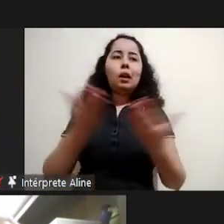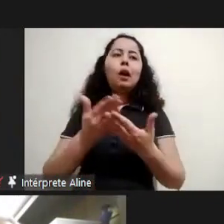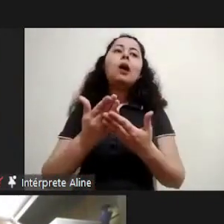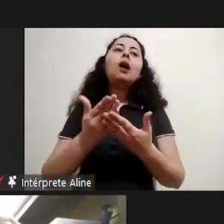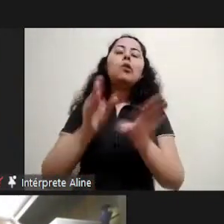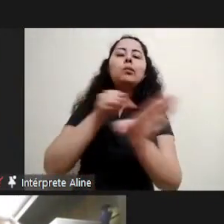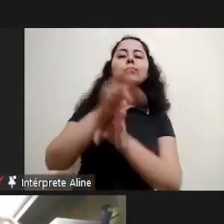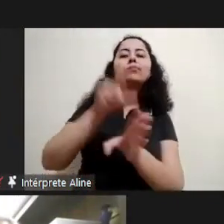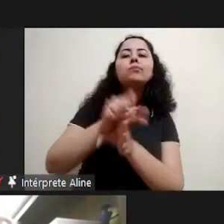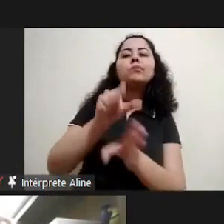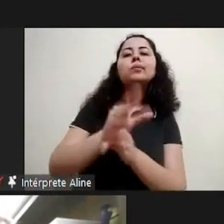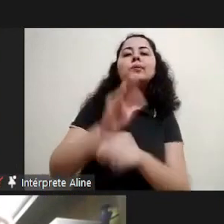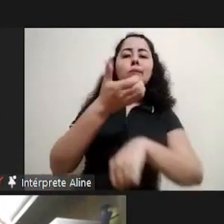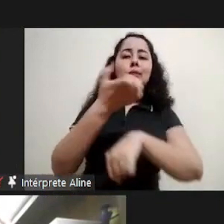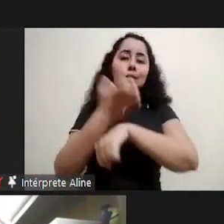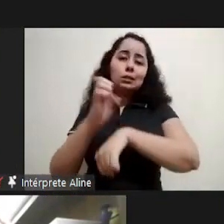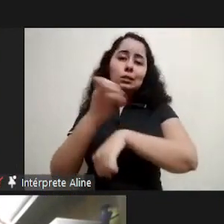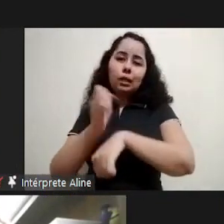farmácia.